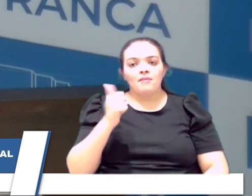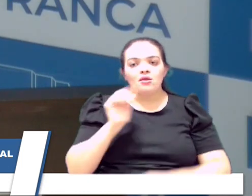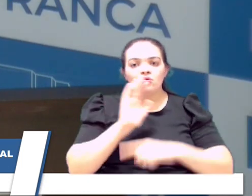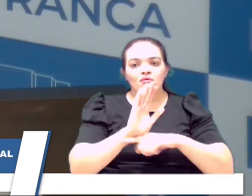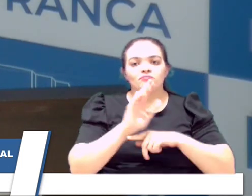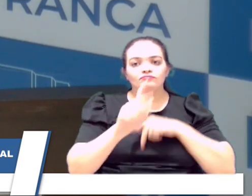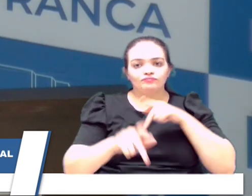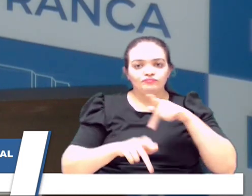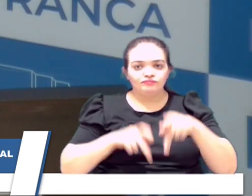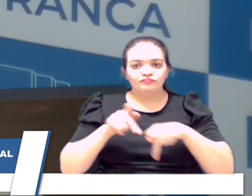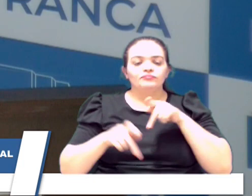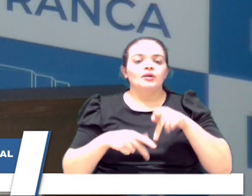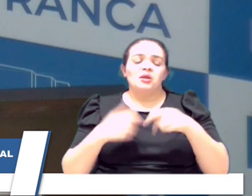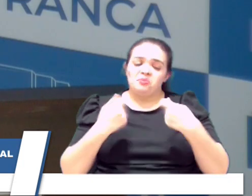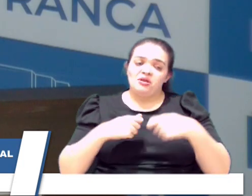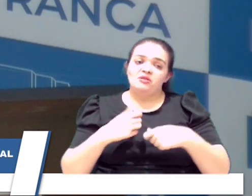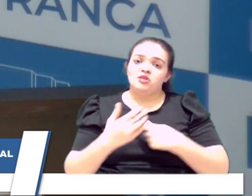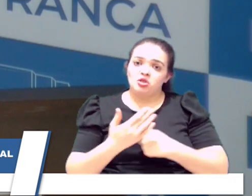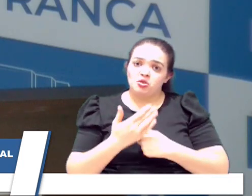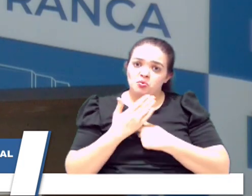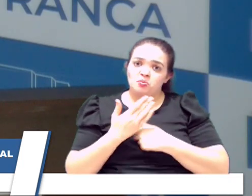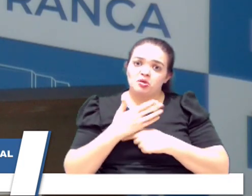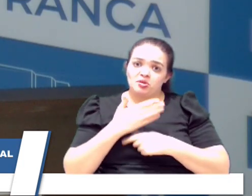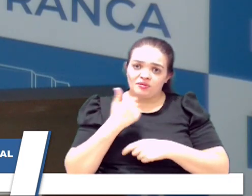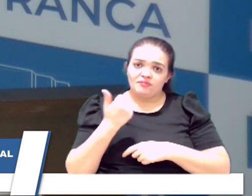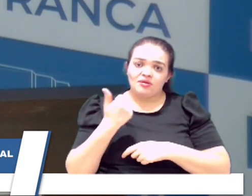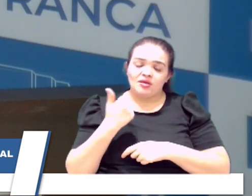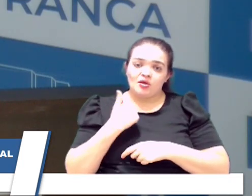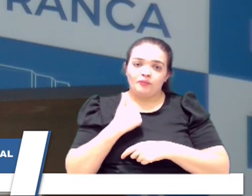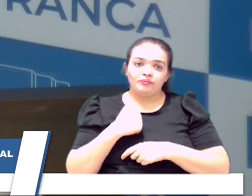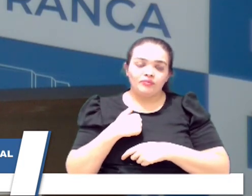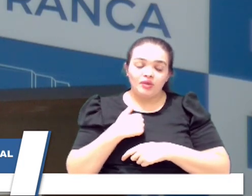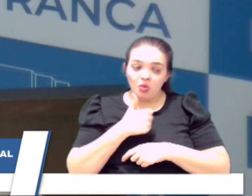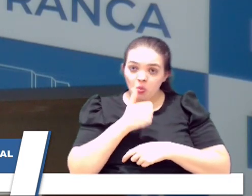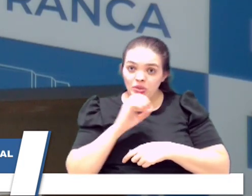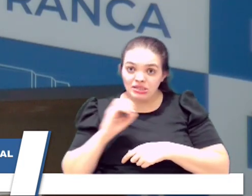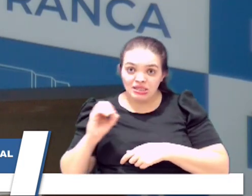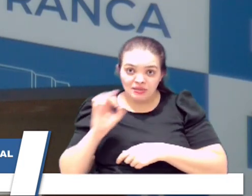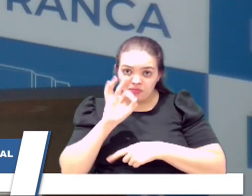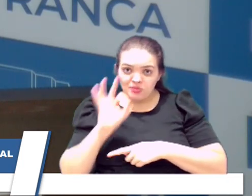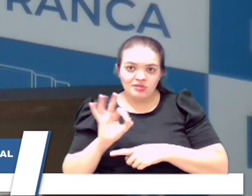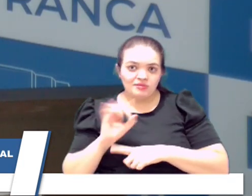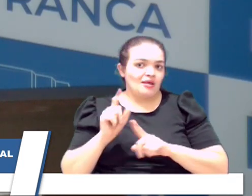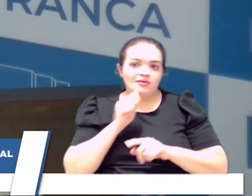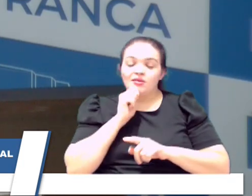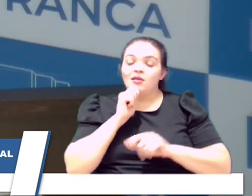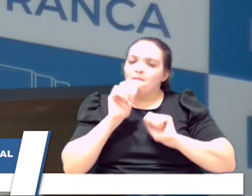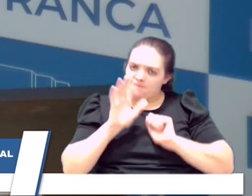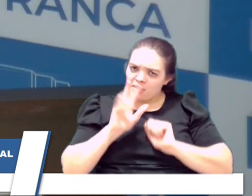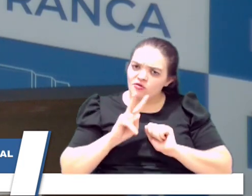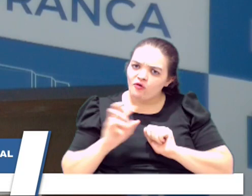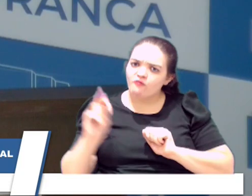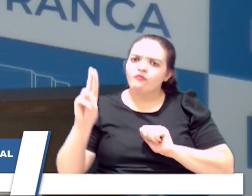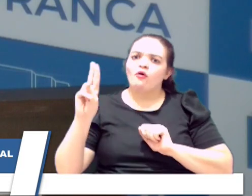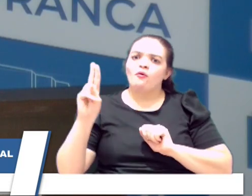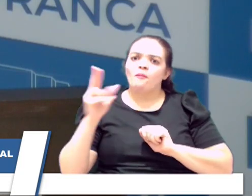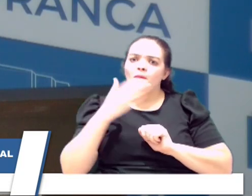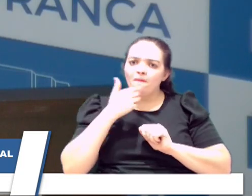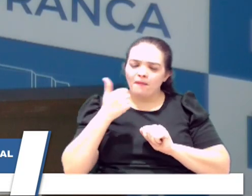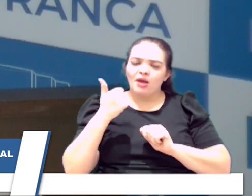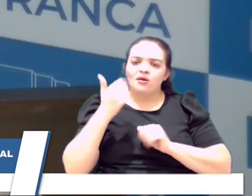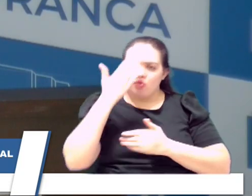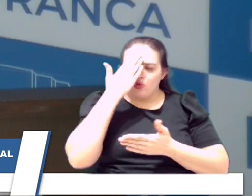tenho muito que melhorar. Eu não estou o melhor de mim mesmo ainda, mas eu vou melhorar. Eu acredito nisso. E todos os outros que